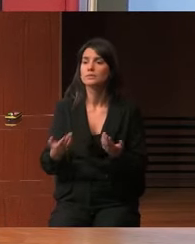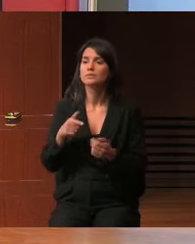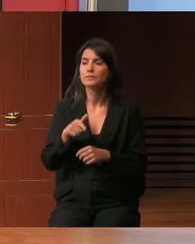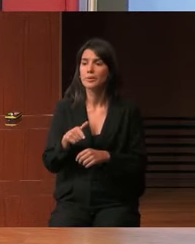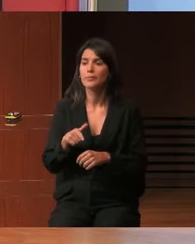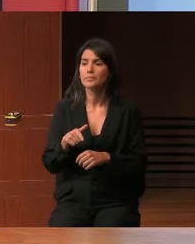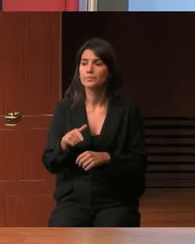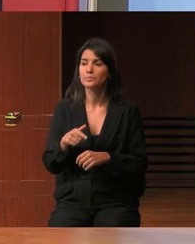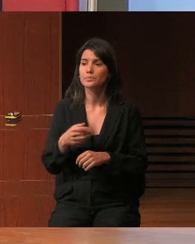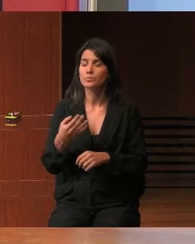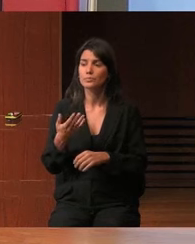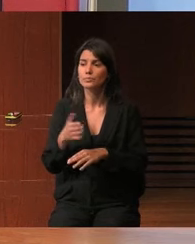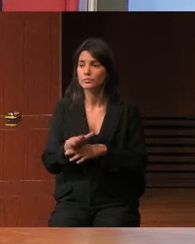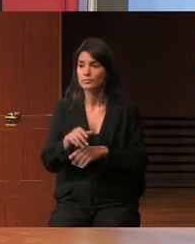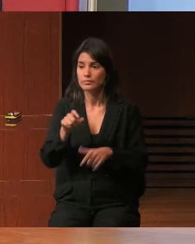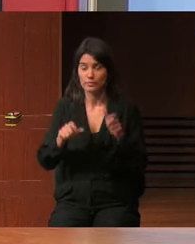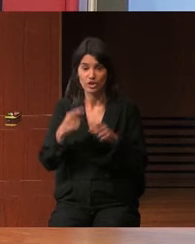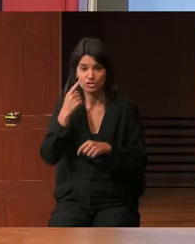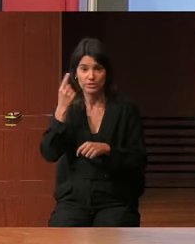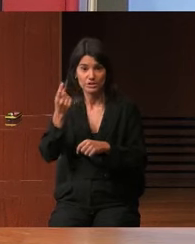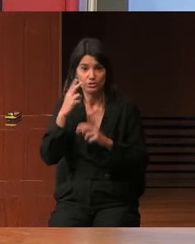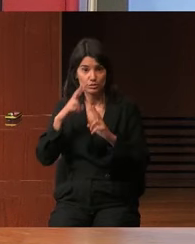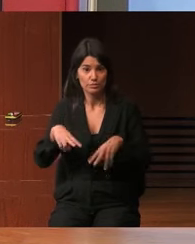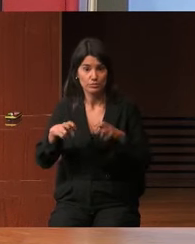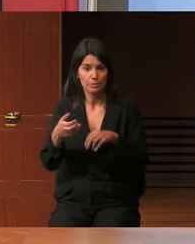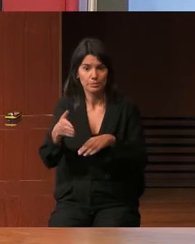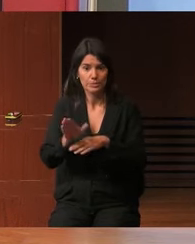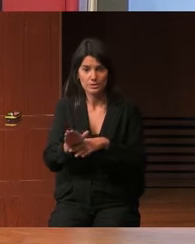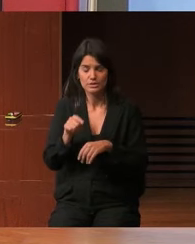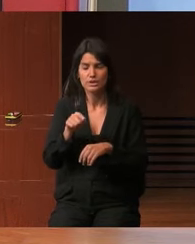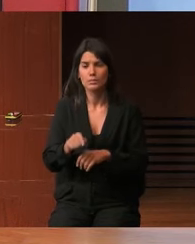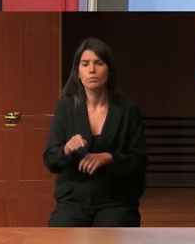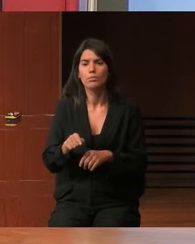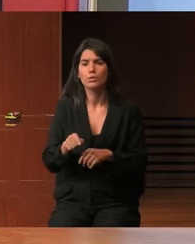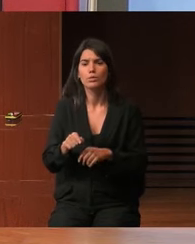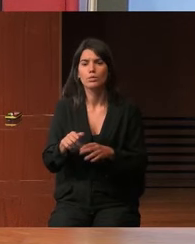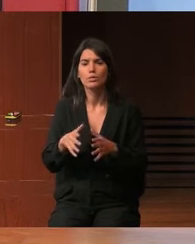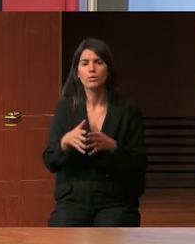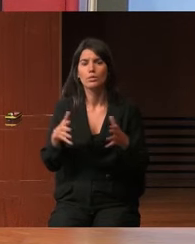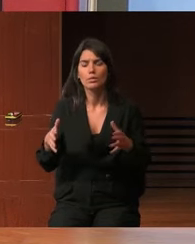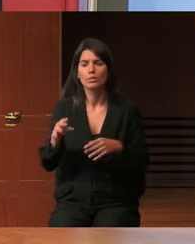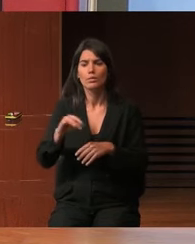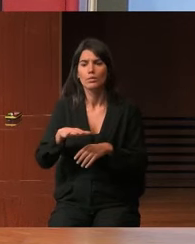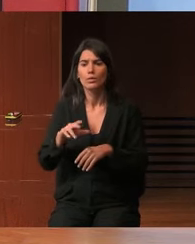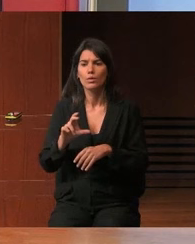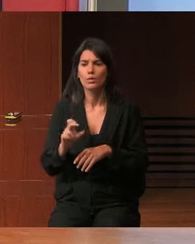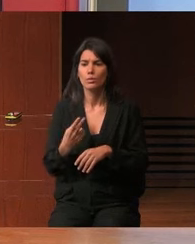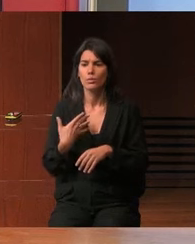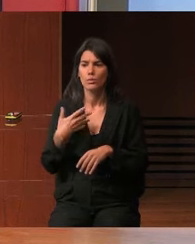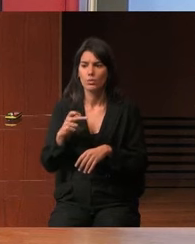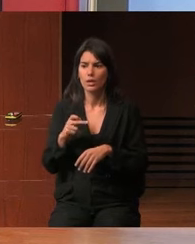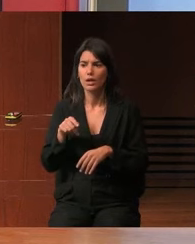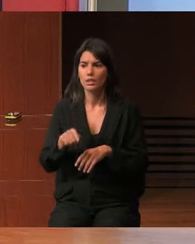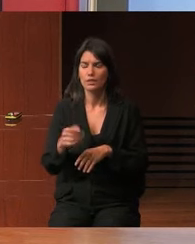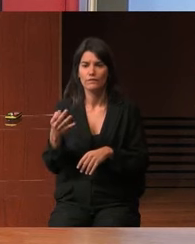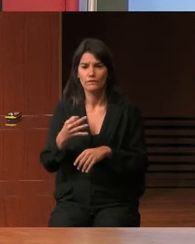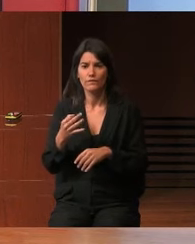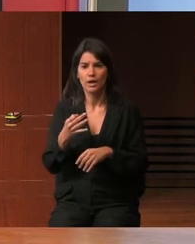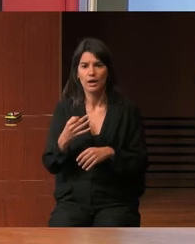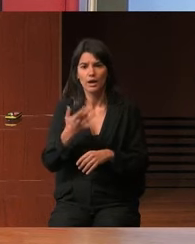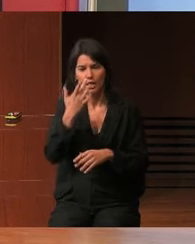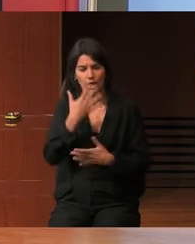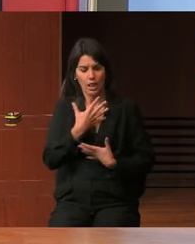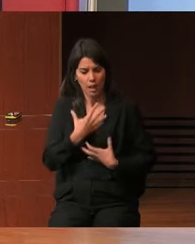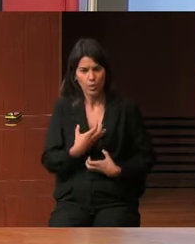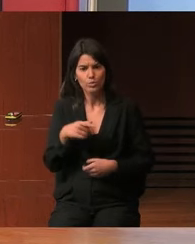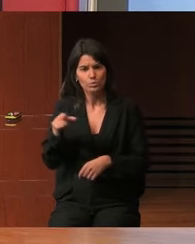Desde que os especialistas descobriram que, por exemplo, os grandes símios do Ruanda faziam luto, não é? Que fazem luto,